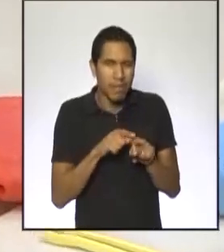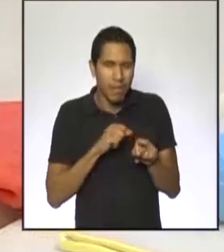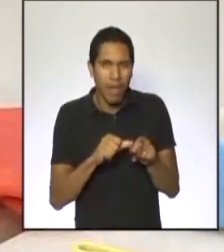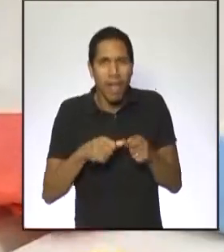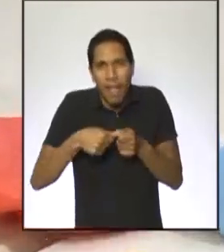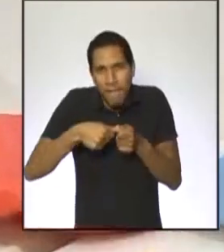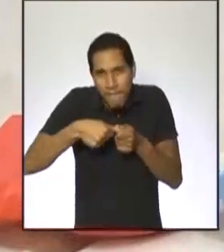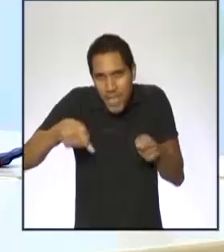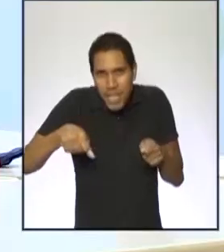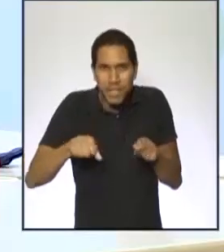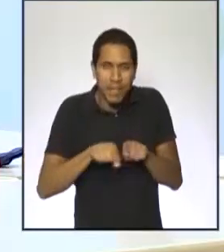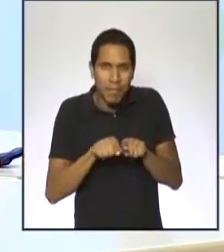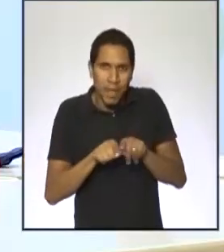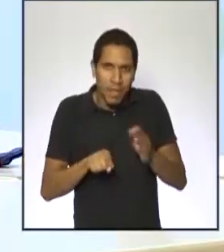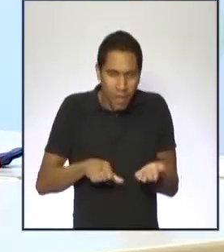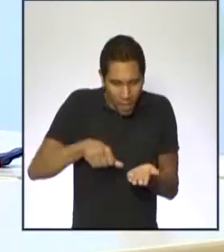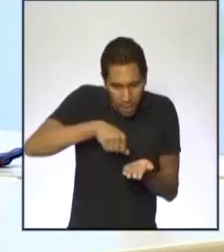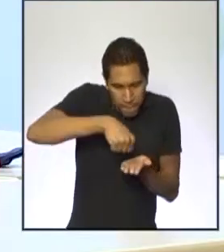com a fita,